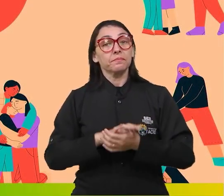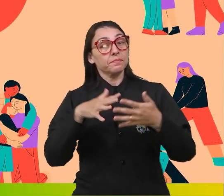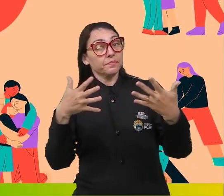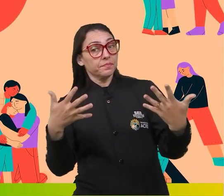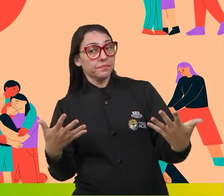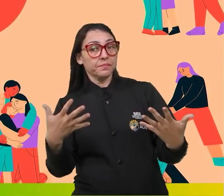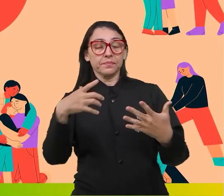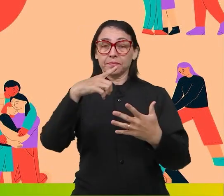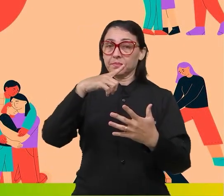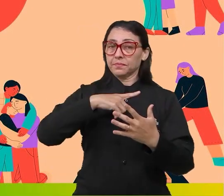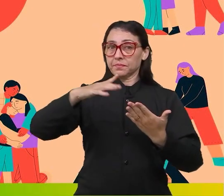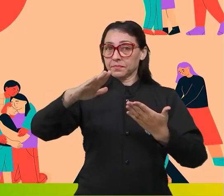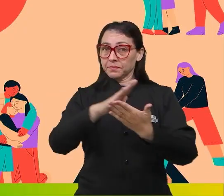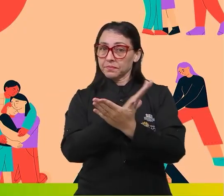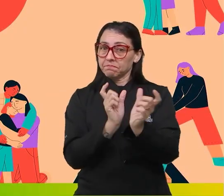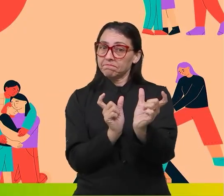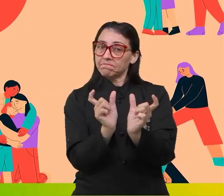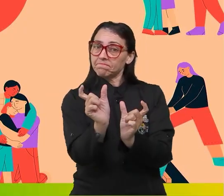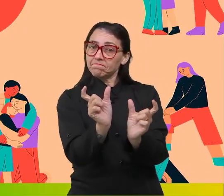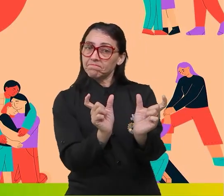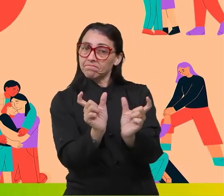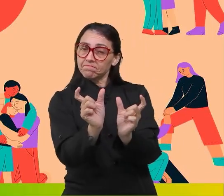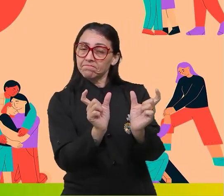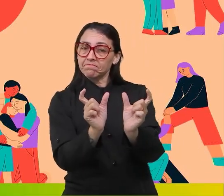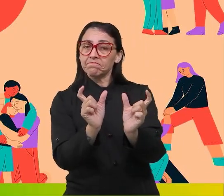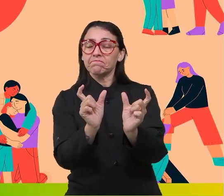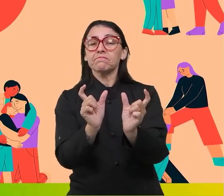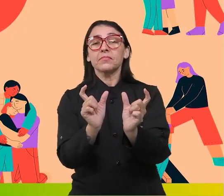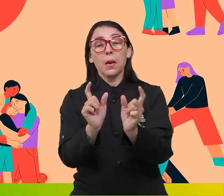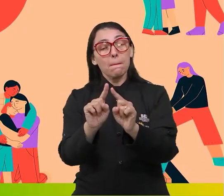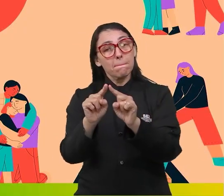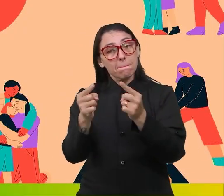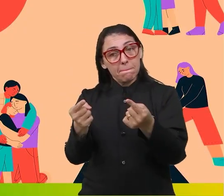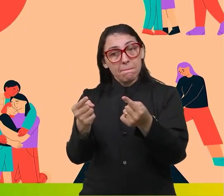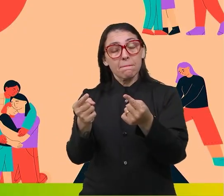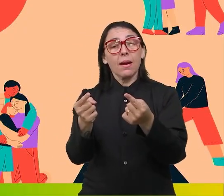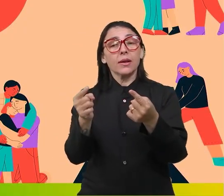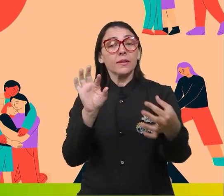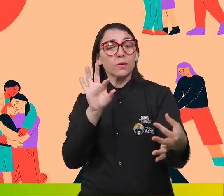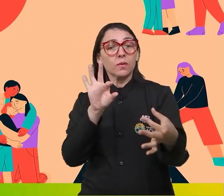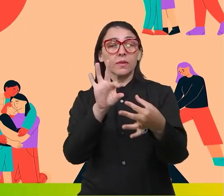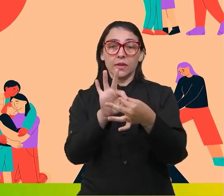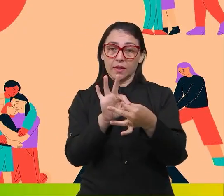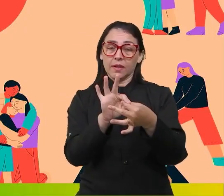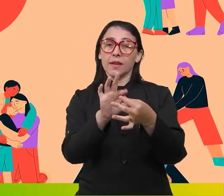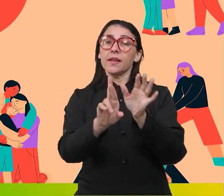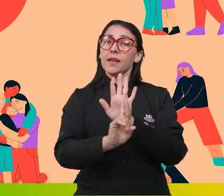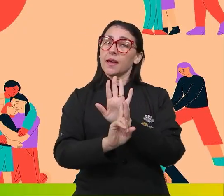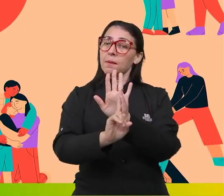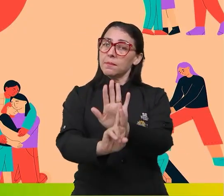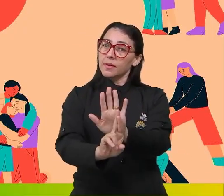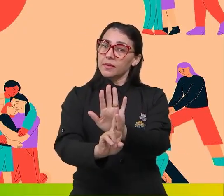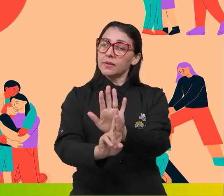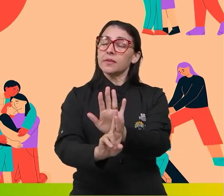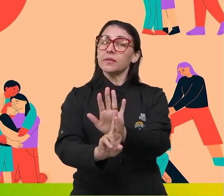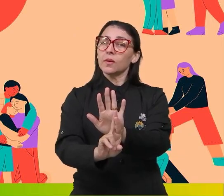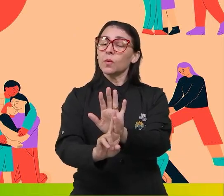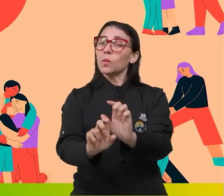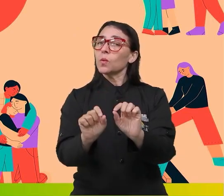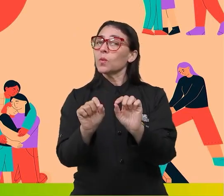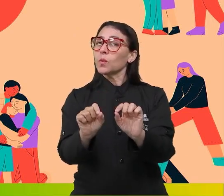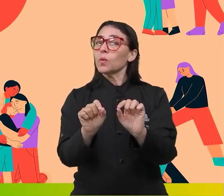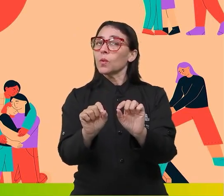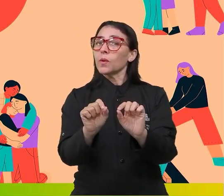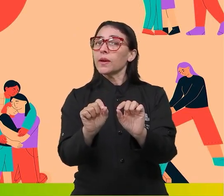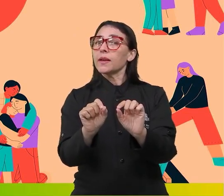Então, aqui a gente tem algumas palavras aleatórias, mas que se conectam e representam, né, ao que